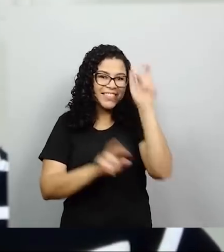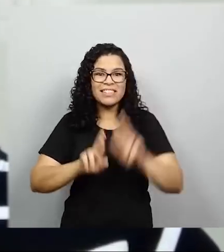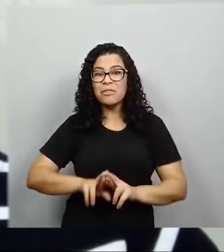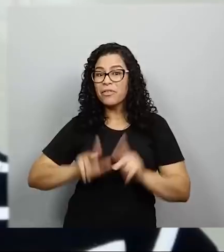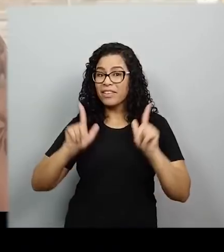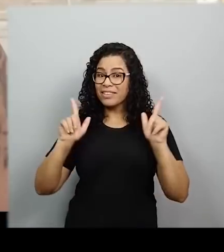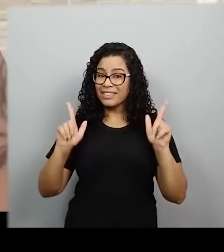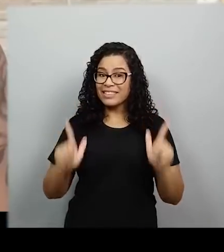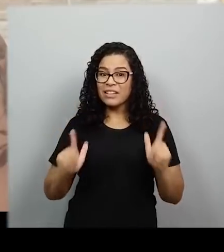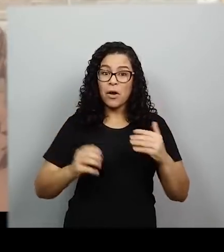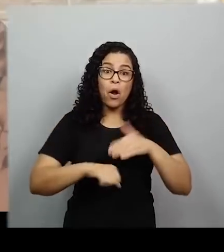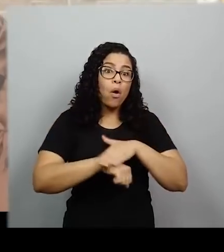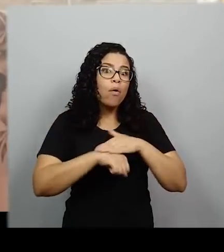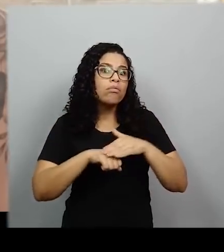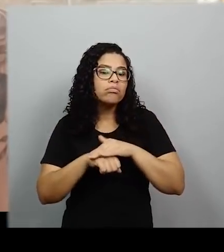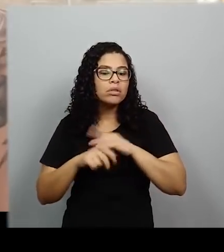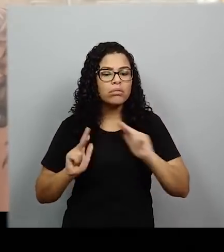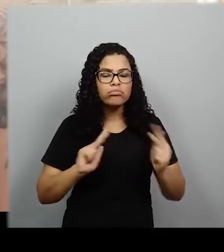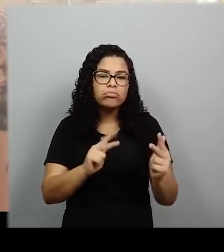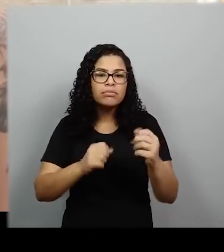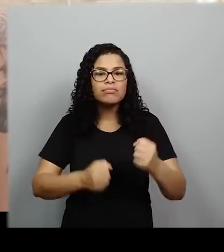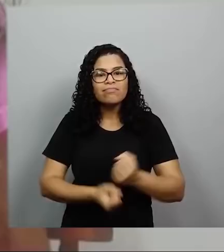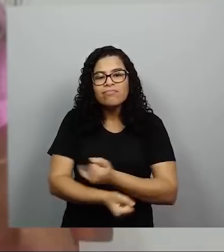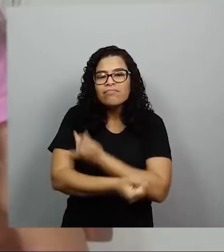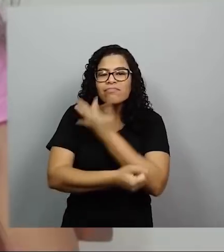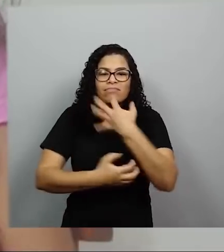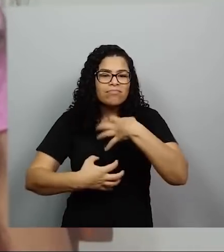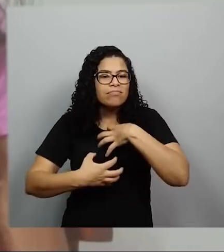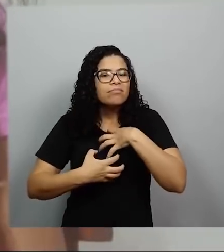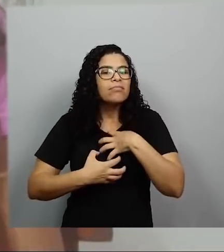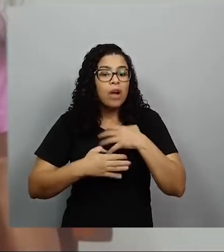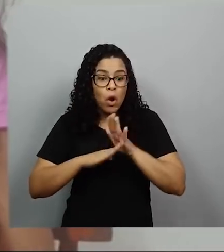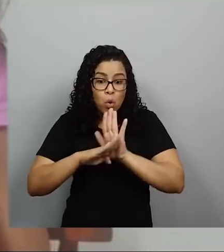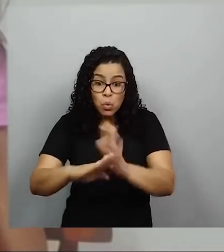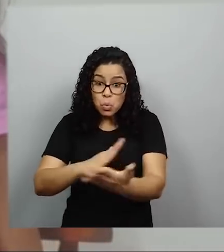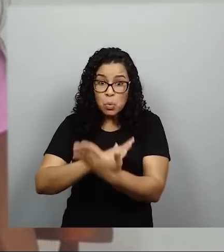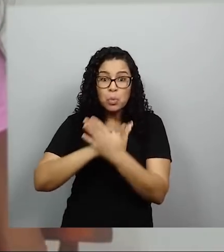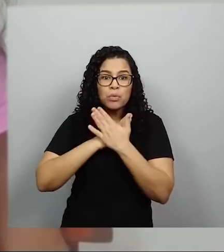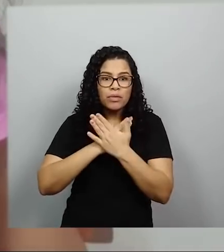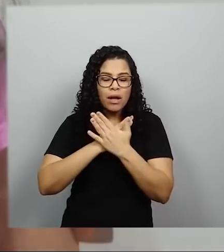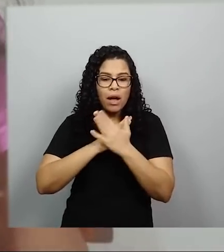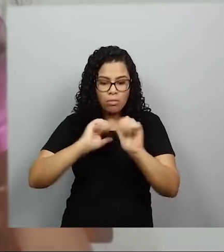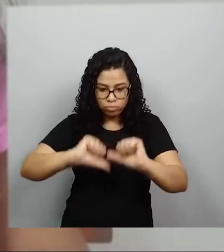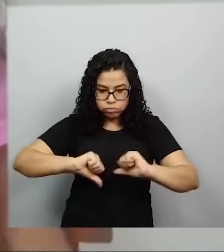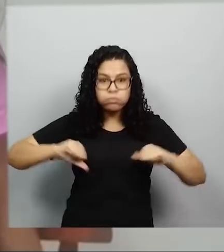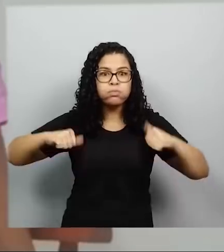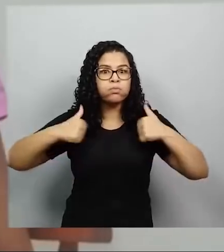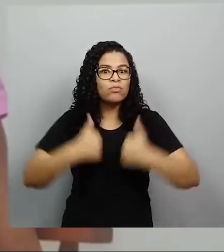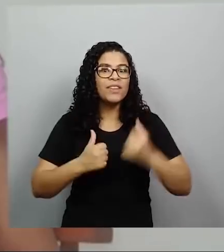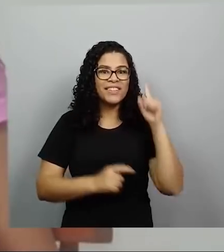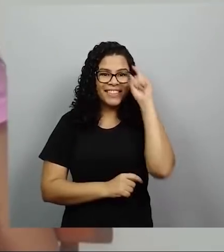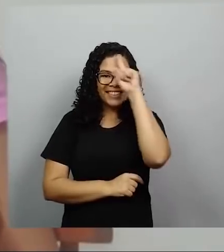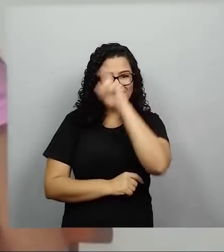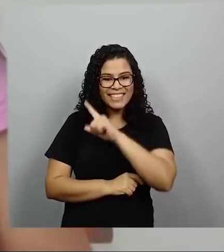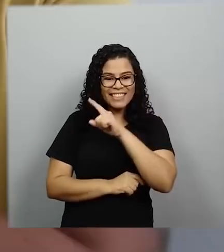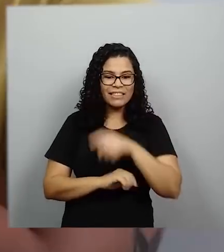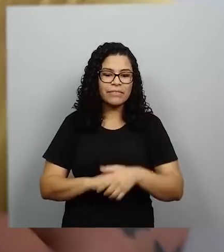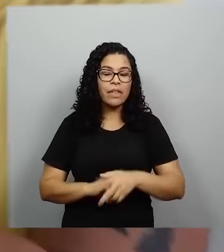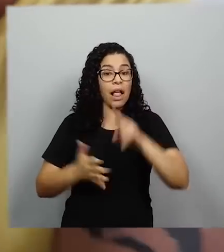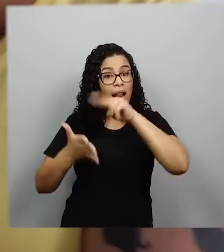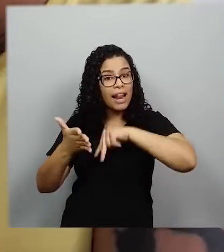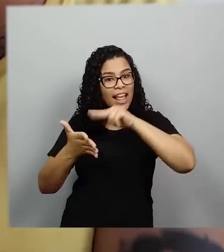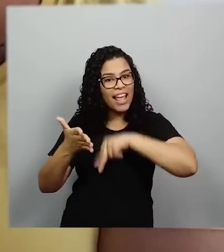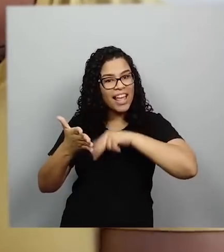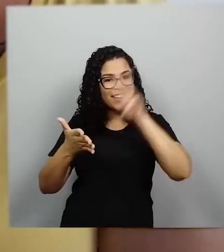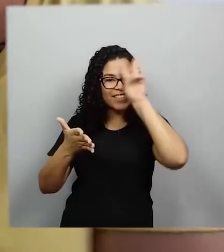culturas. Conversarmos sobre os nossos sentimentos e ajudar uns aos outros a superar nossas dificuldades.